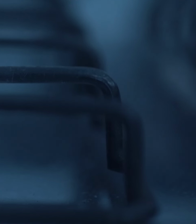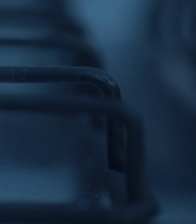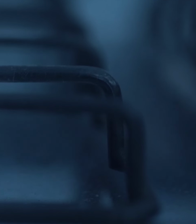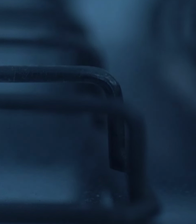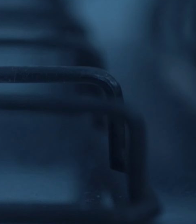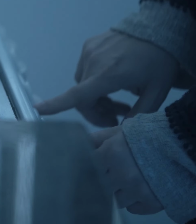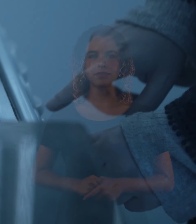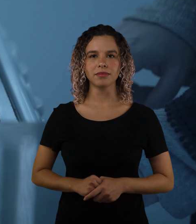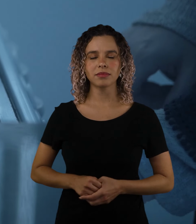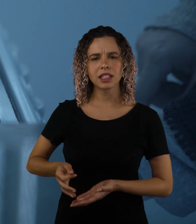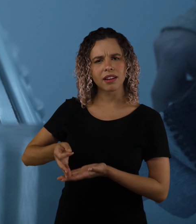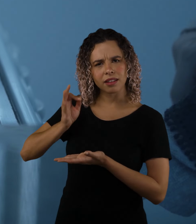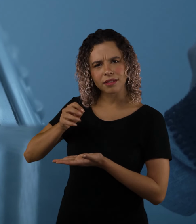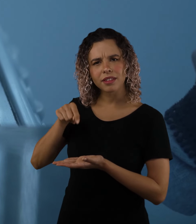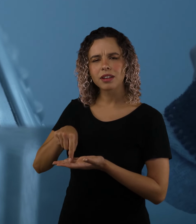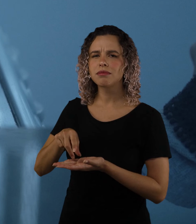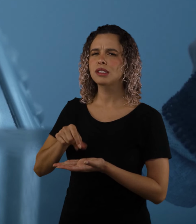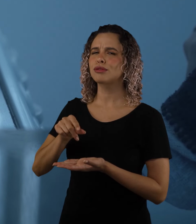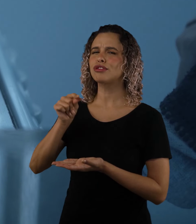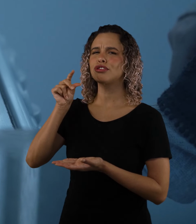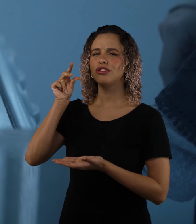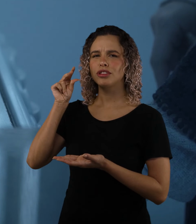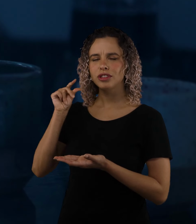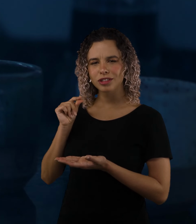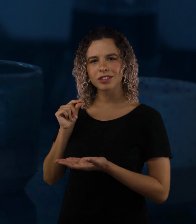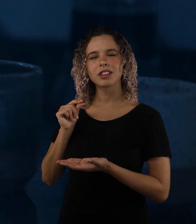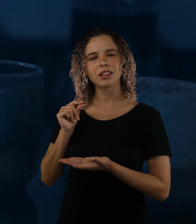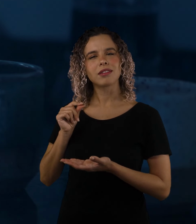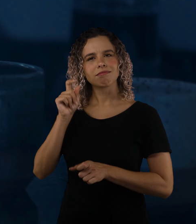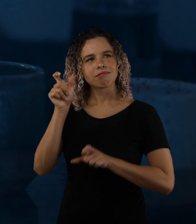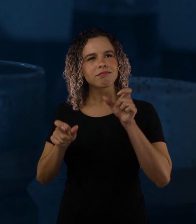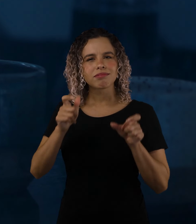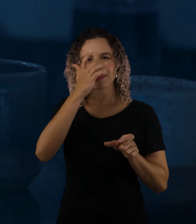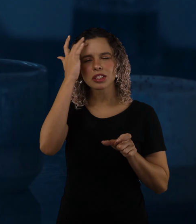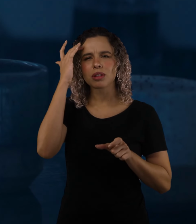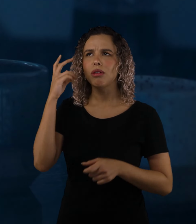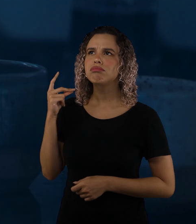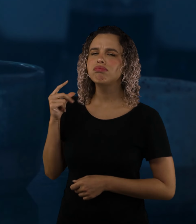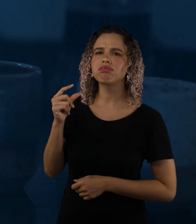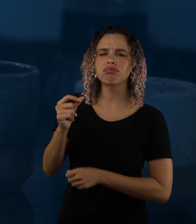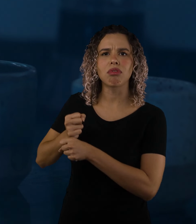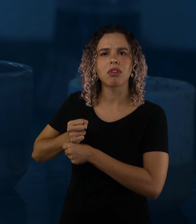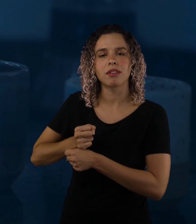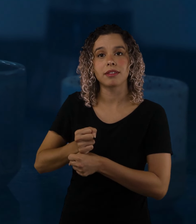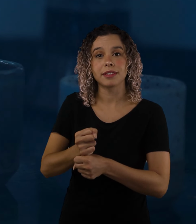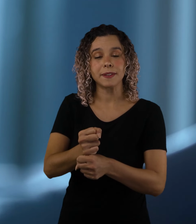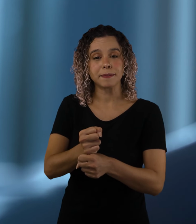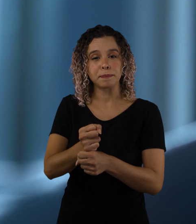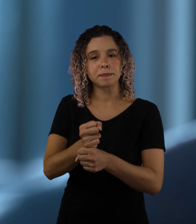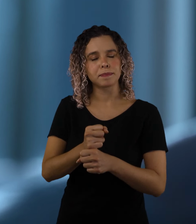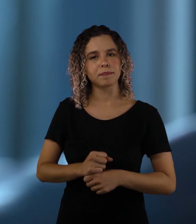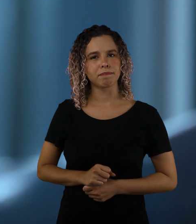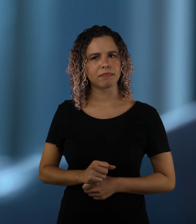à porta. O café é um dos rituais mais antigos e acompanham a humanidade há séculos. Uma luz azulada ilumina a cozinha.